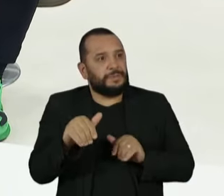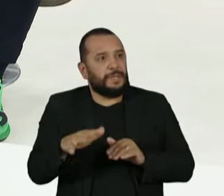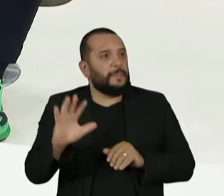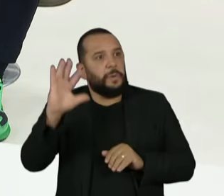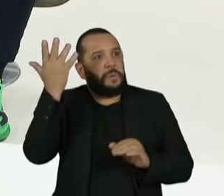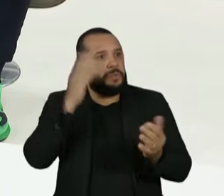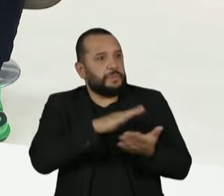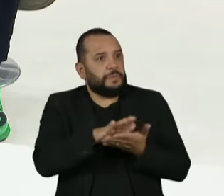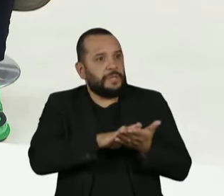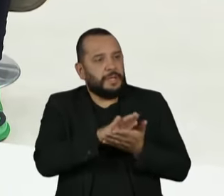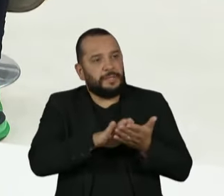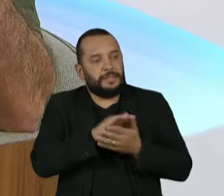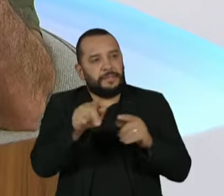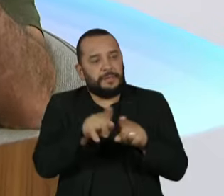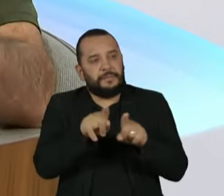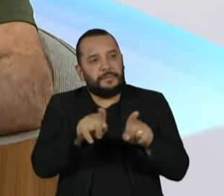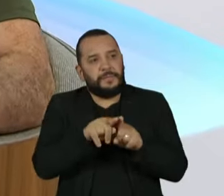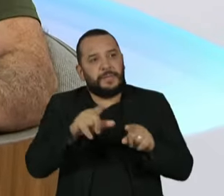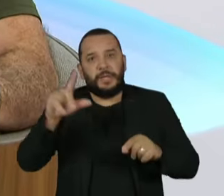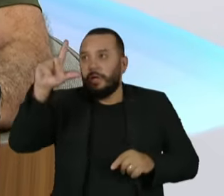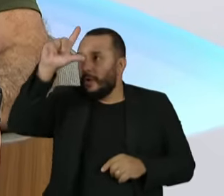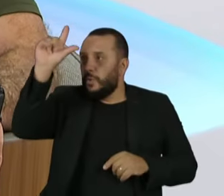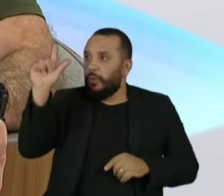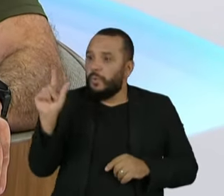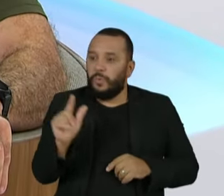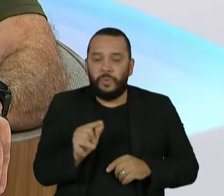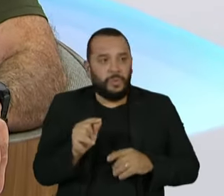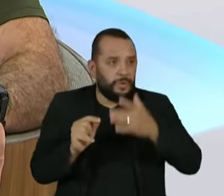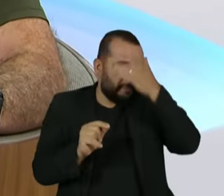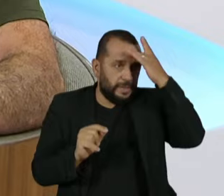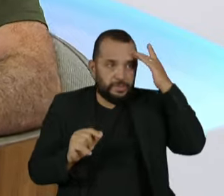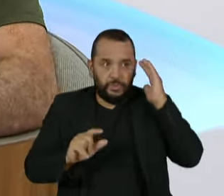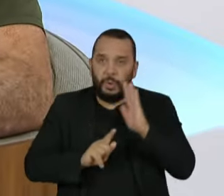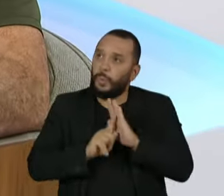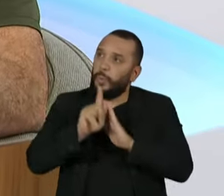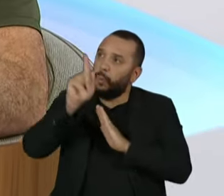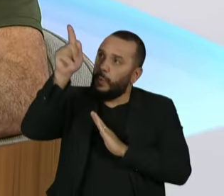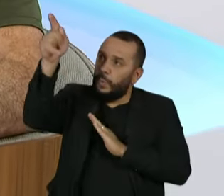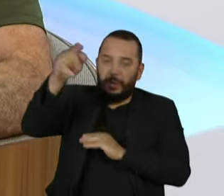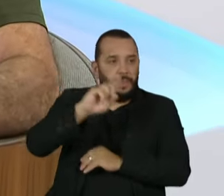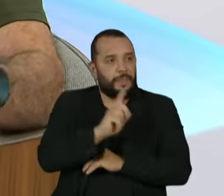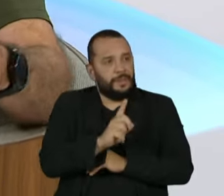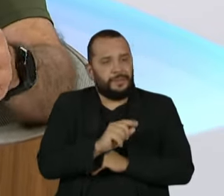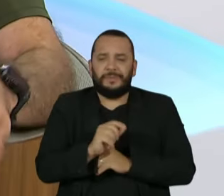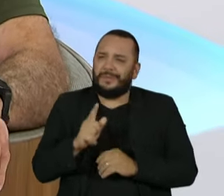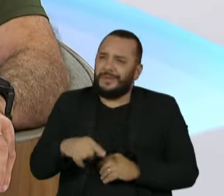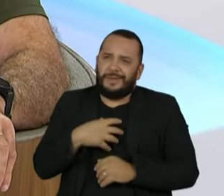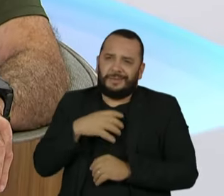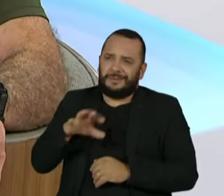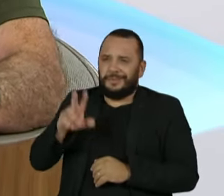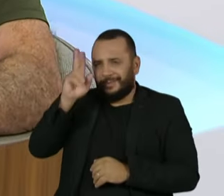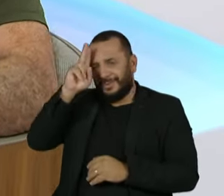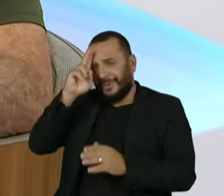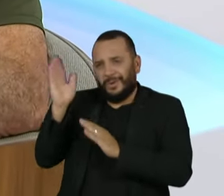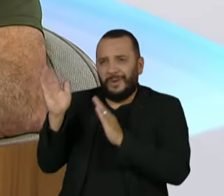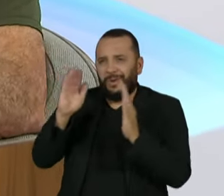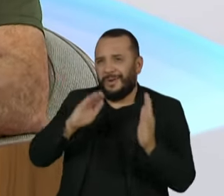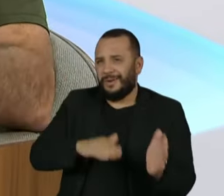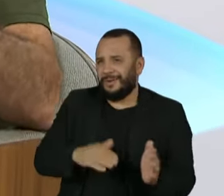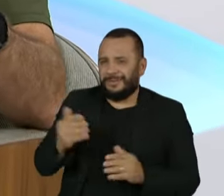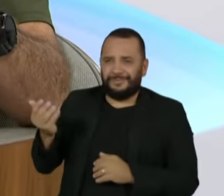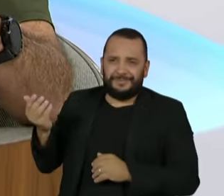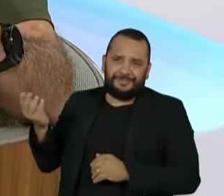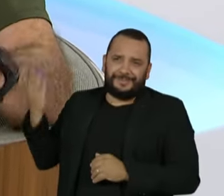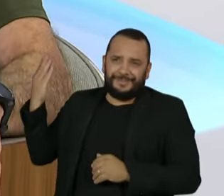lua mas veja isso tá na história inteira né na disputa pelo poder em Roma entre Otaviano e Marco Antônio